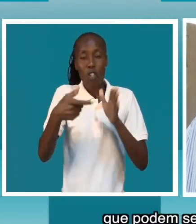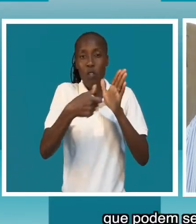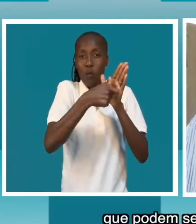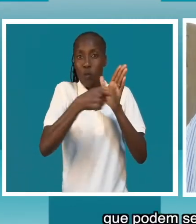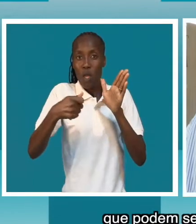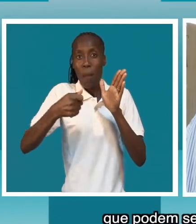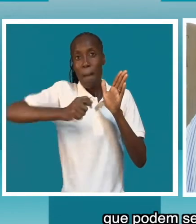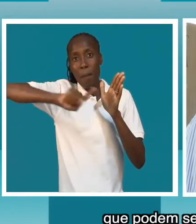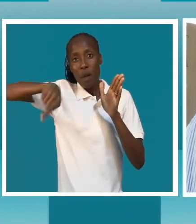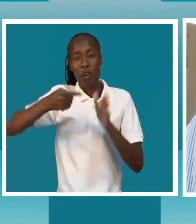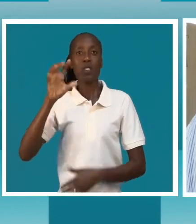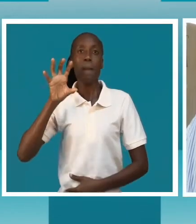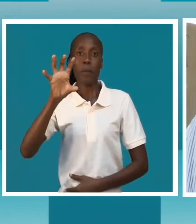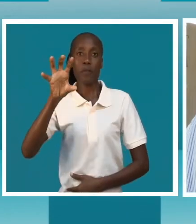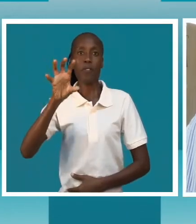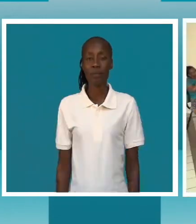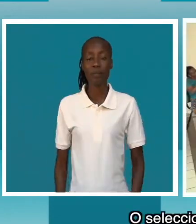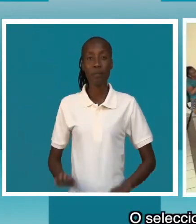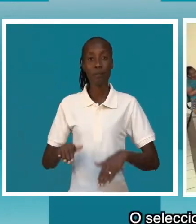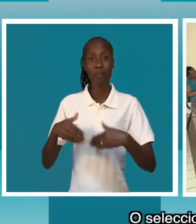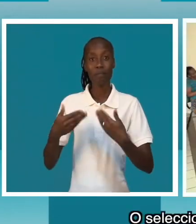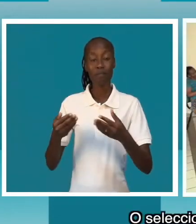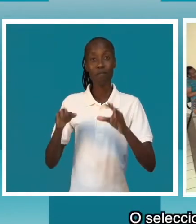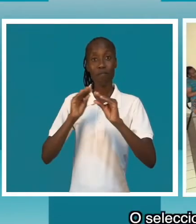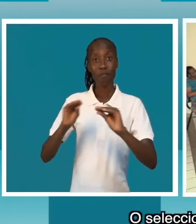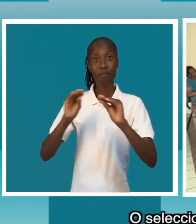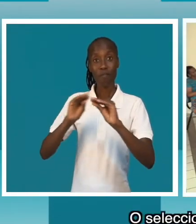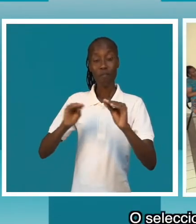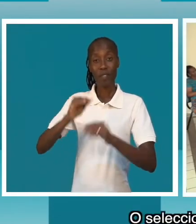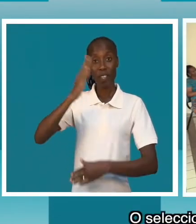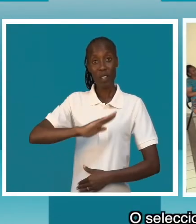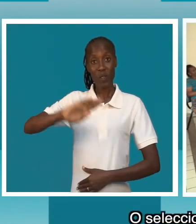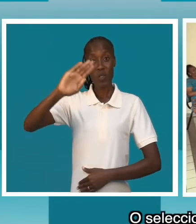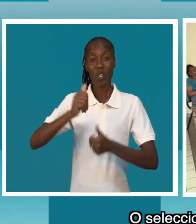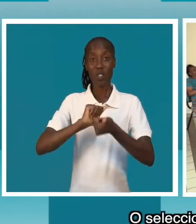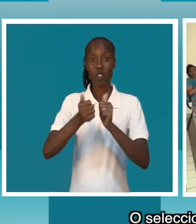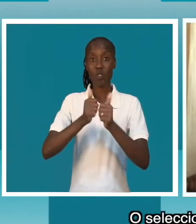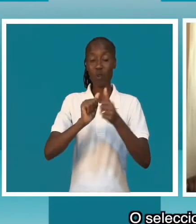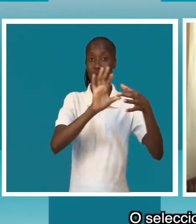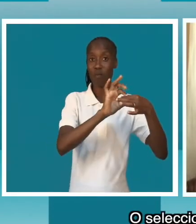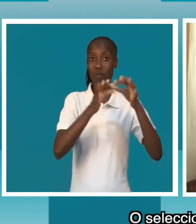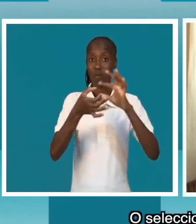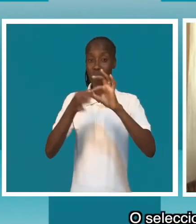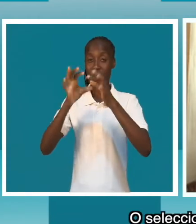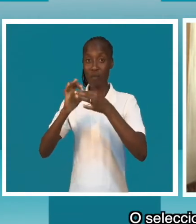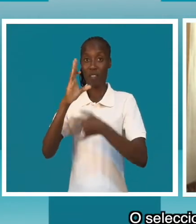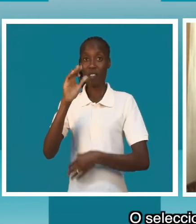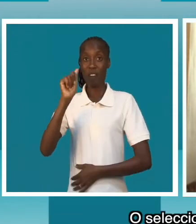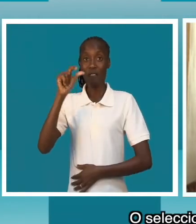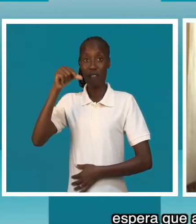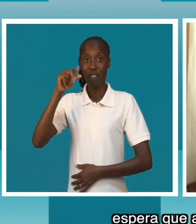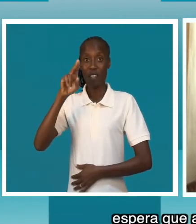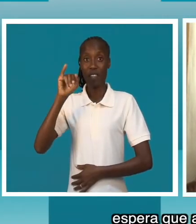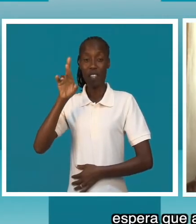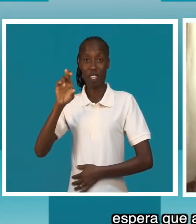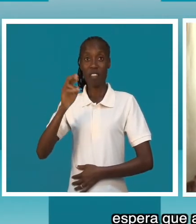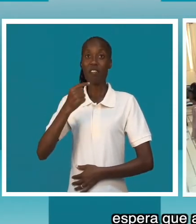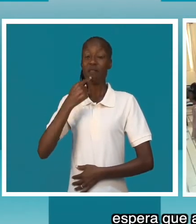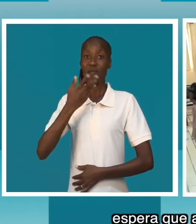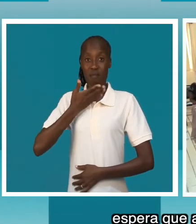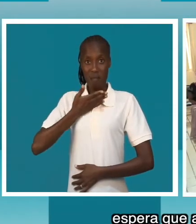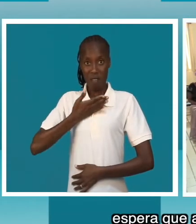depois replicar na nossa província. O selecionador nacional do desporto paralímpico, Fakir Narciso, espera que